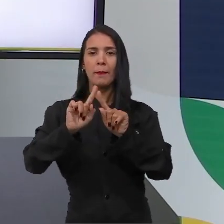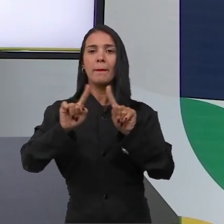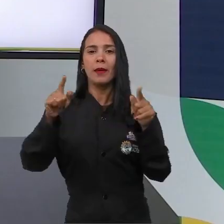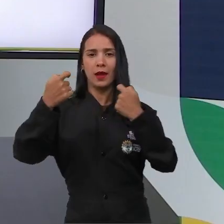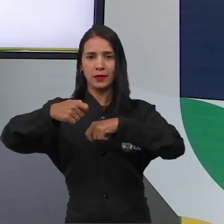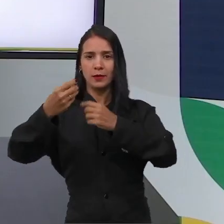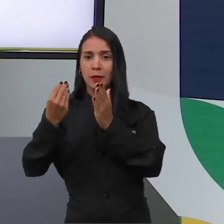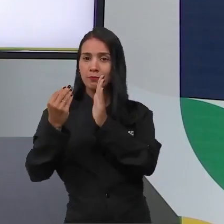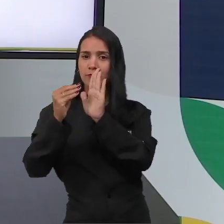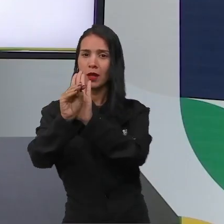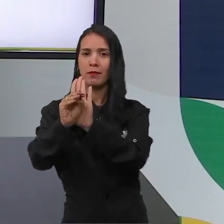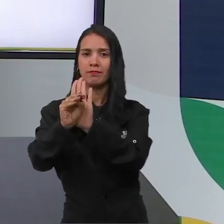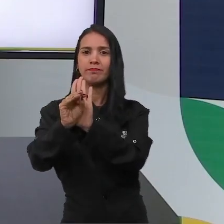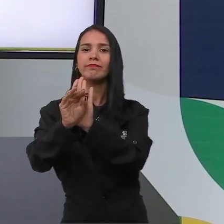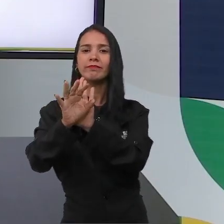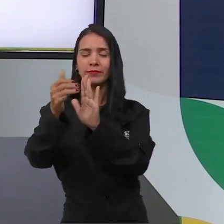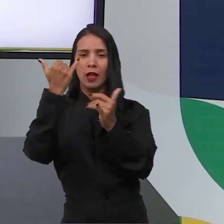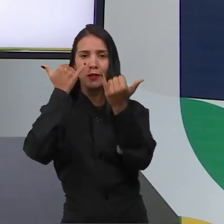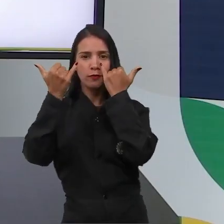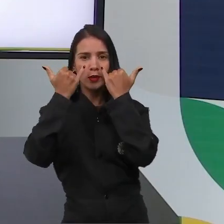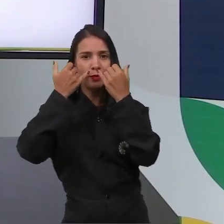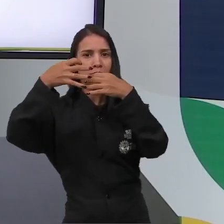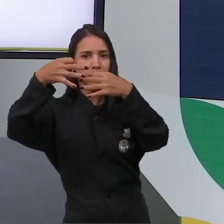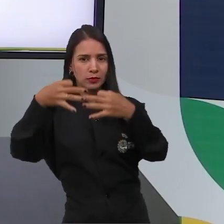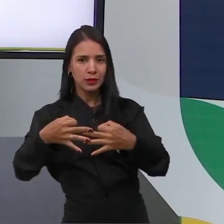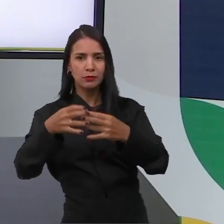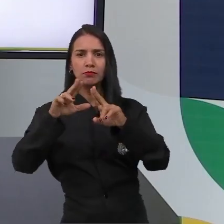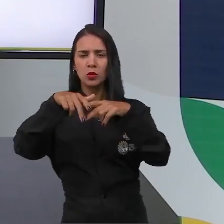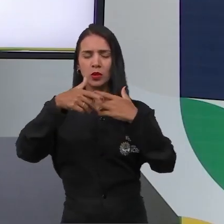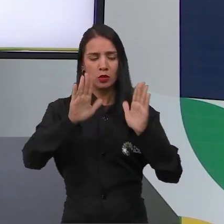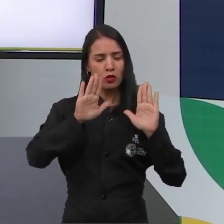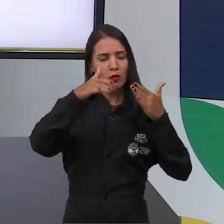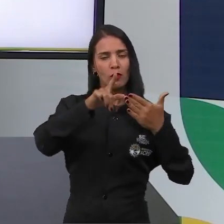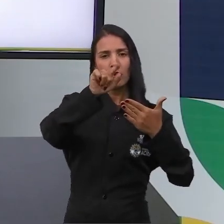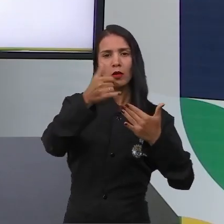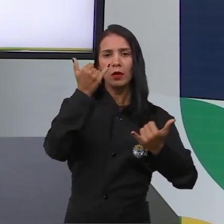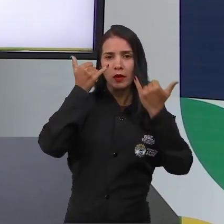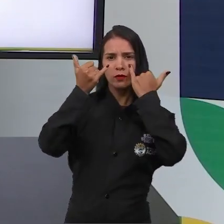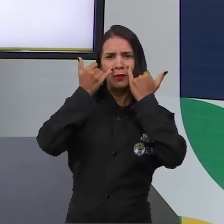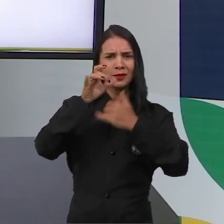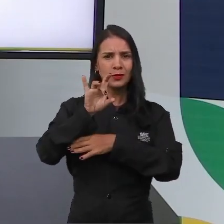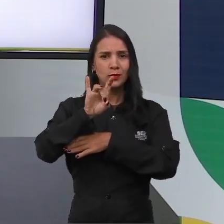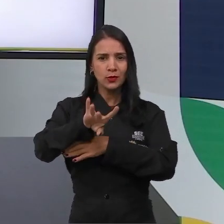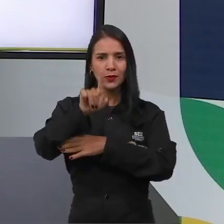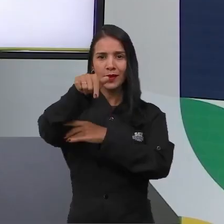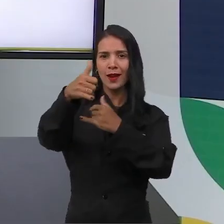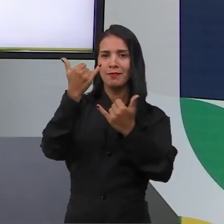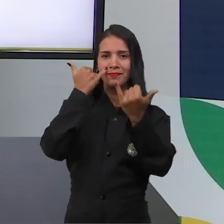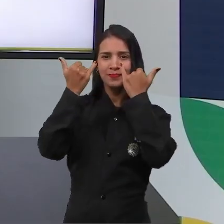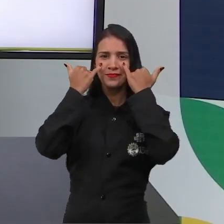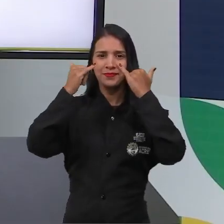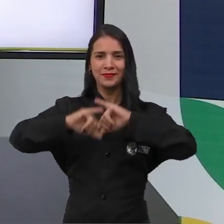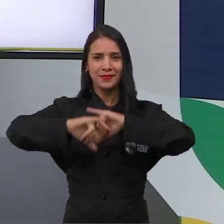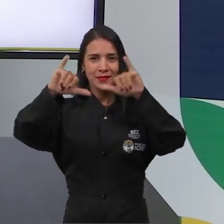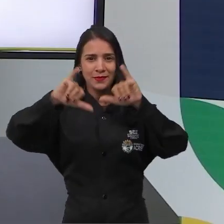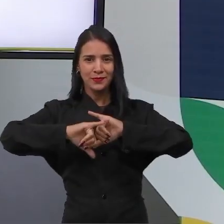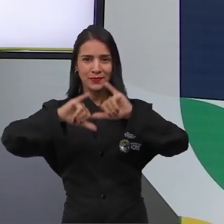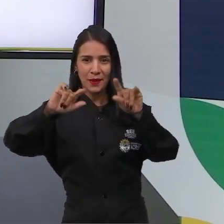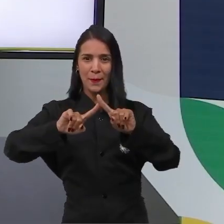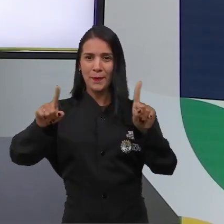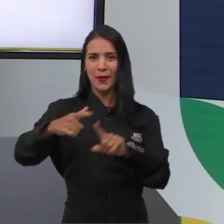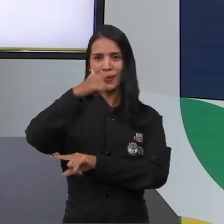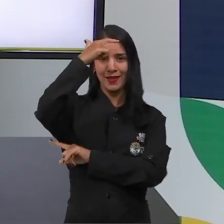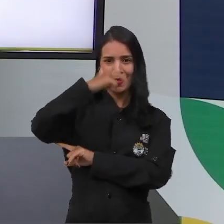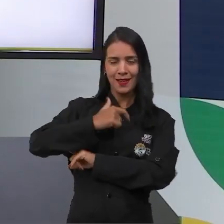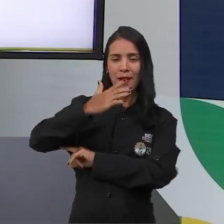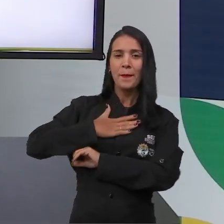si. Então, observa que aí o foco é a informação, é a notícia e não o que o redator